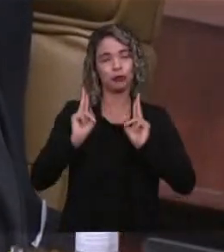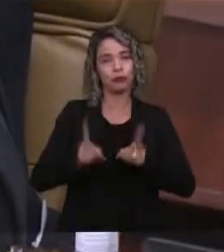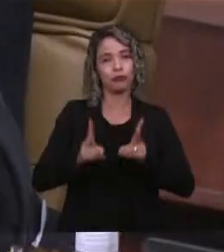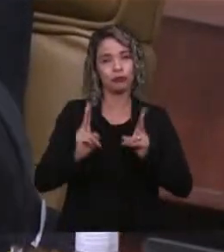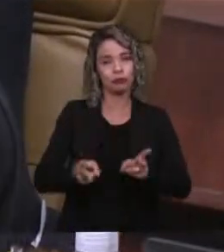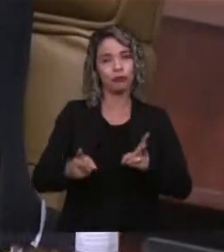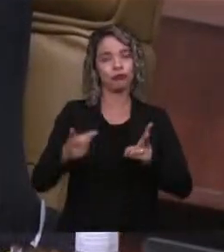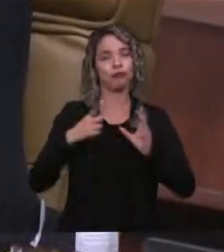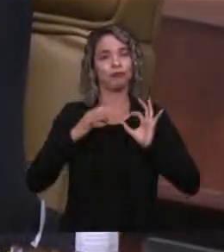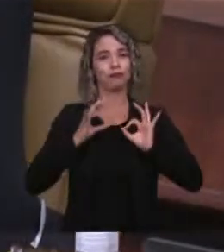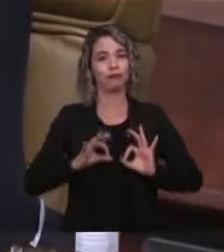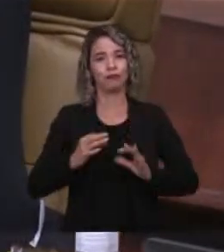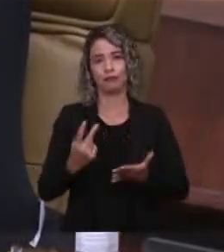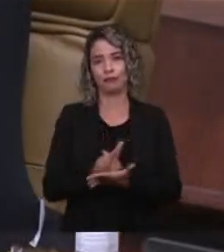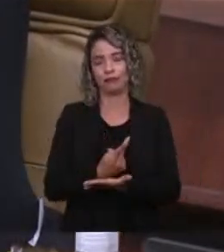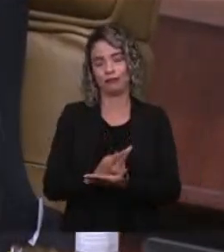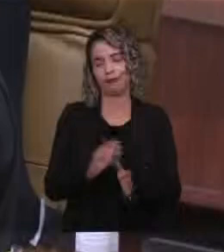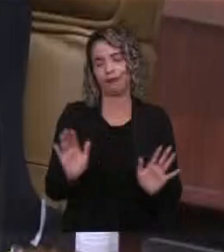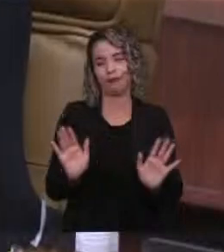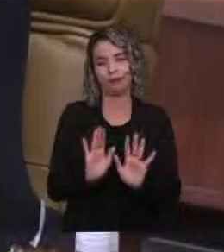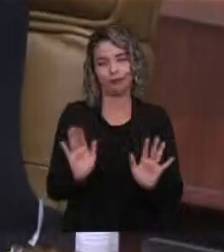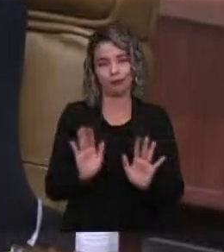delitiva.